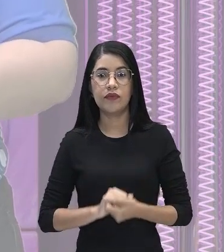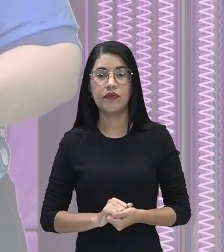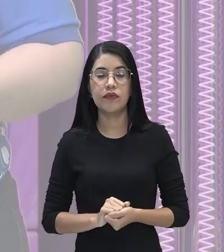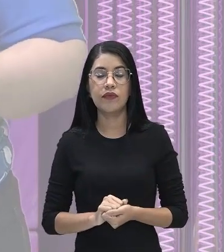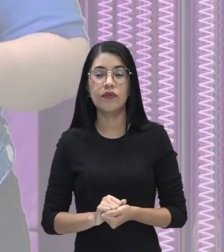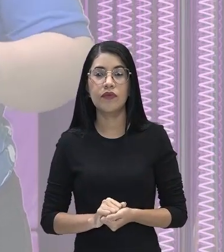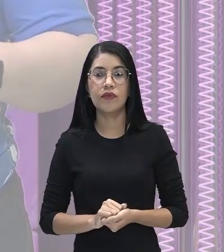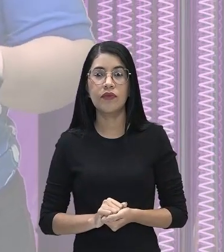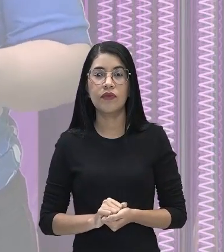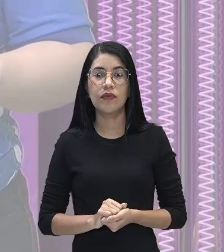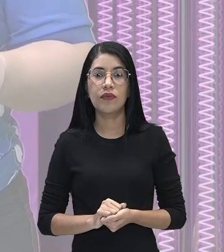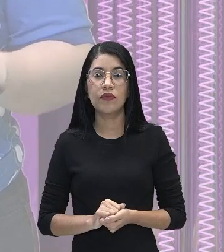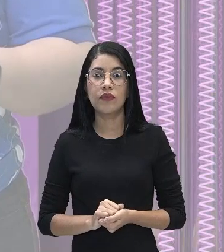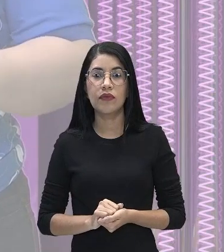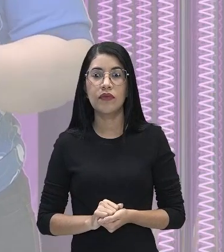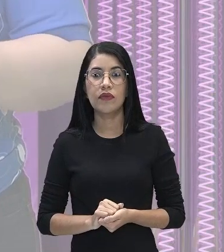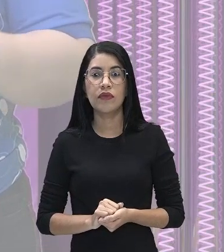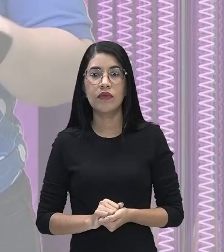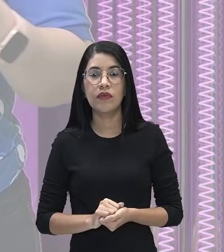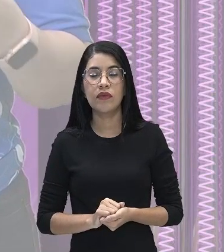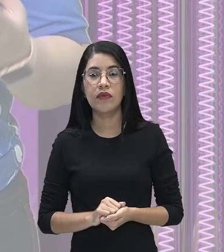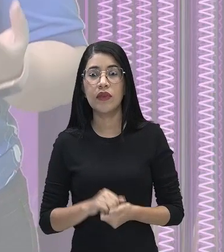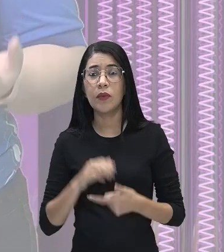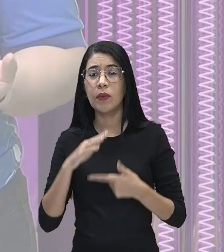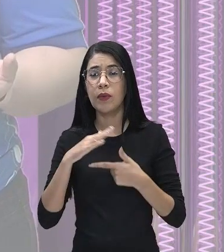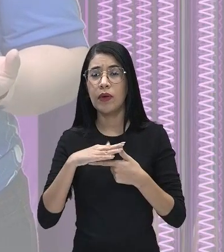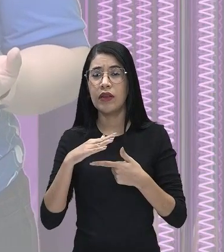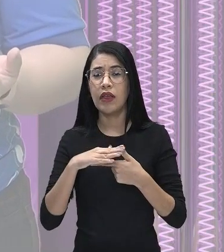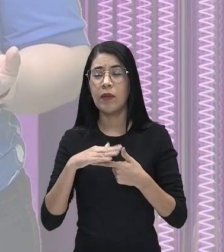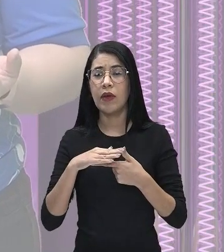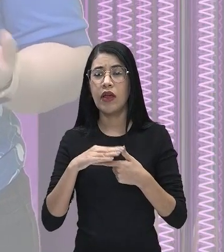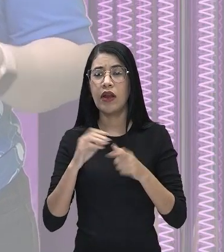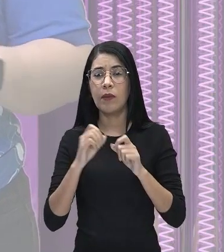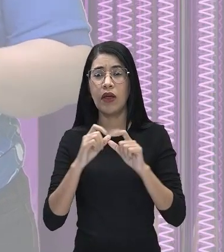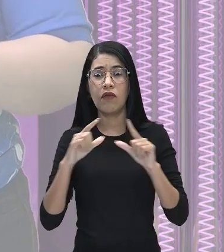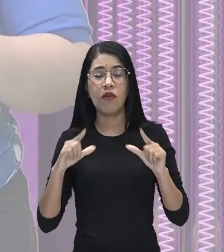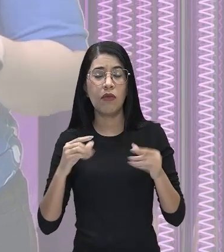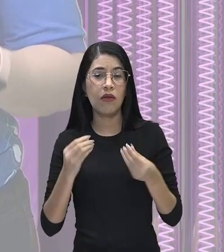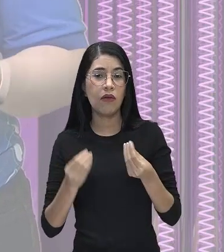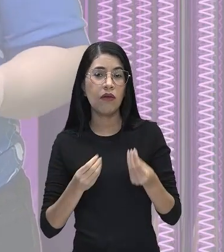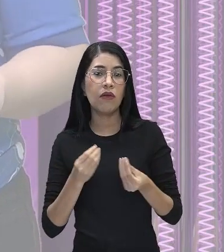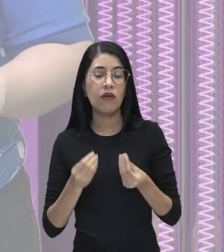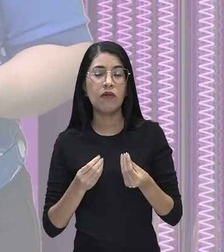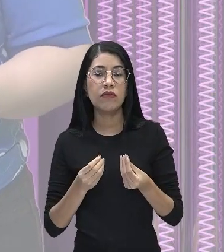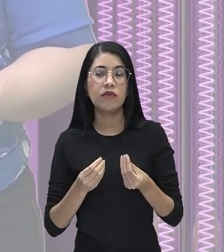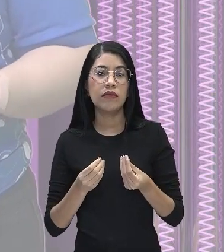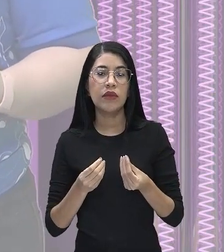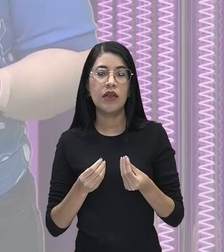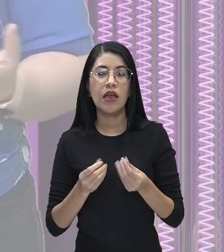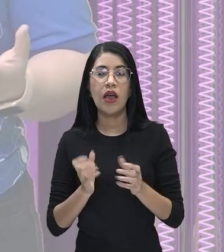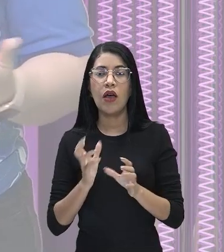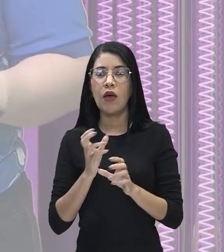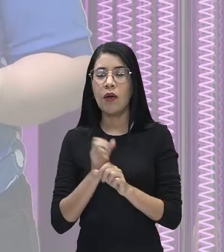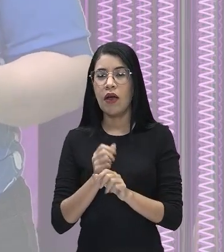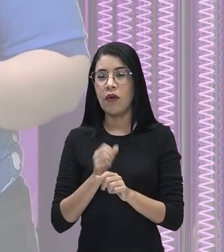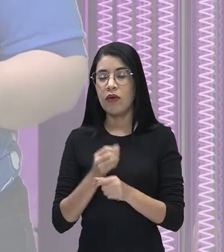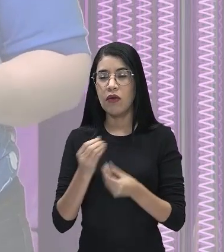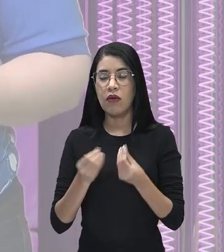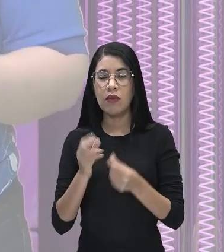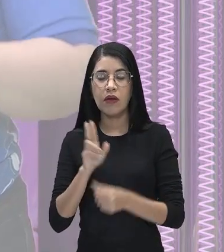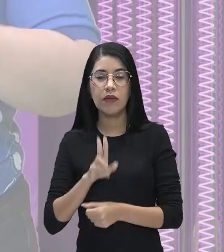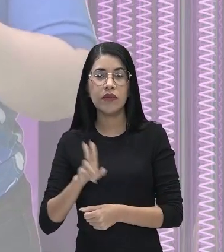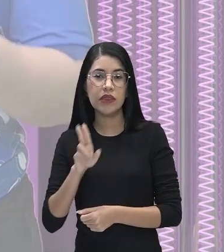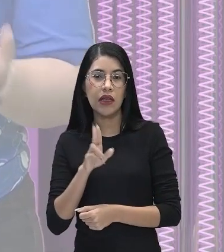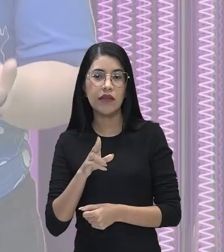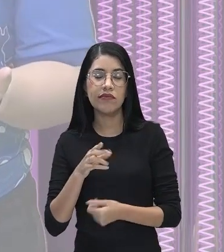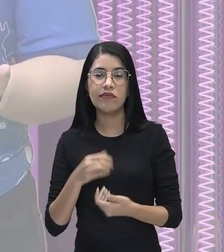retângulo, tá bom? E aí esse teorema a gente escreve ele numa fórmula e aonde é que a gente vai utilizar esse teorema, né? Você deve estar